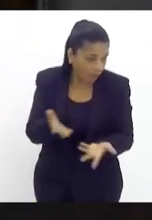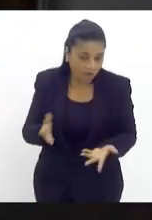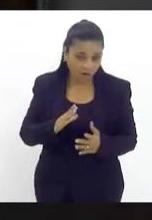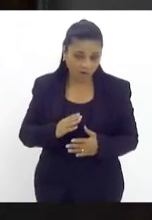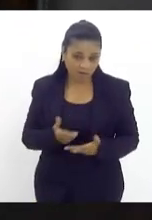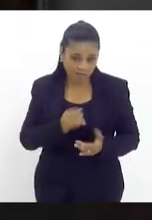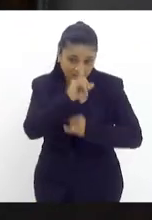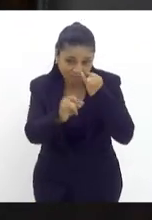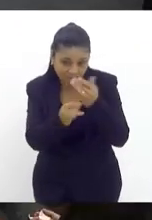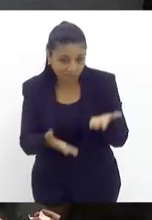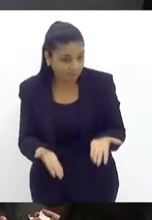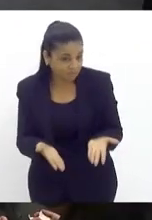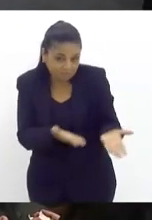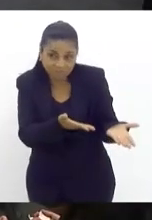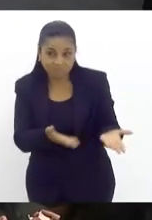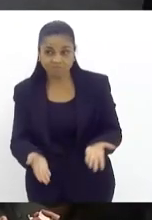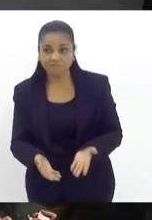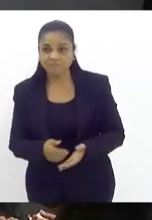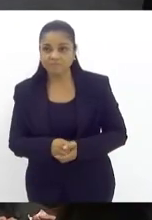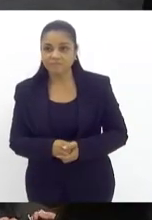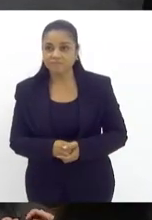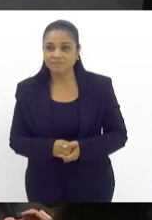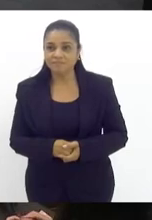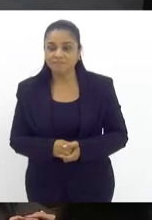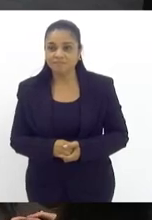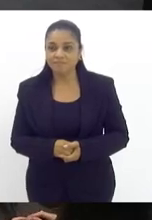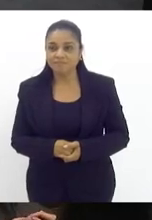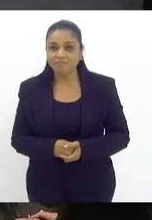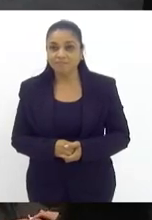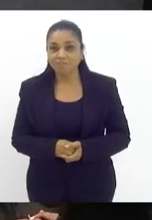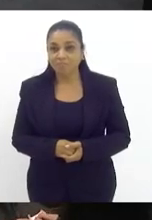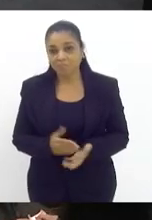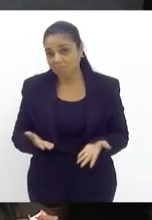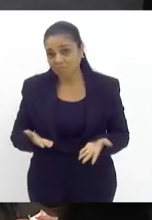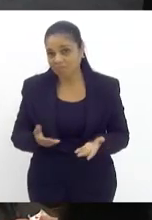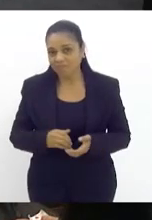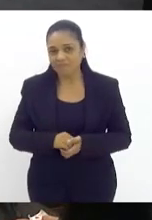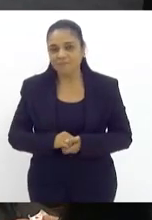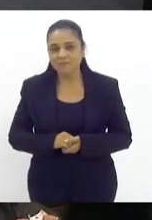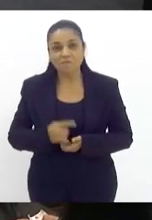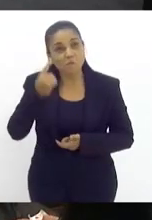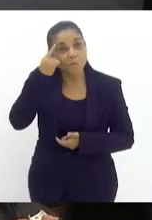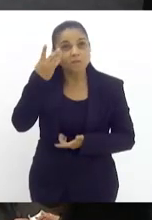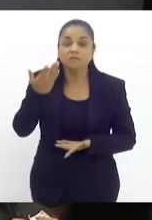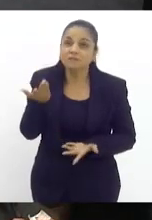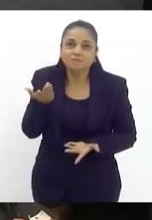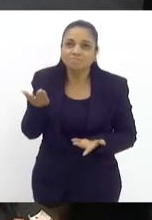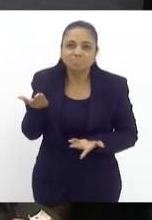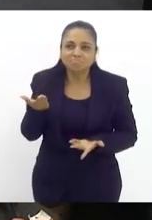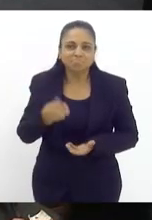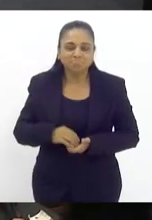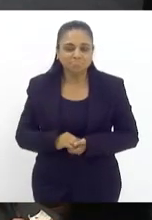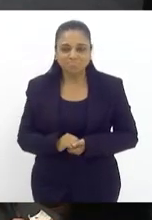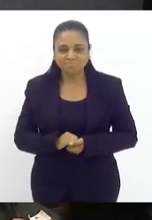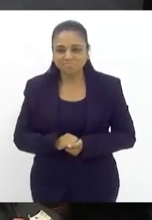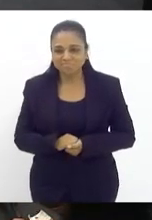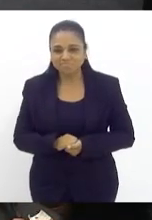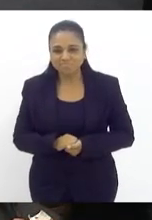tão... né? Eu fico pensando.